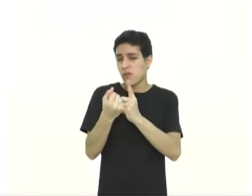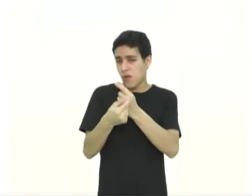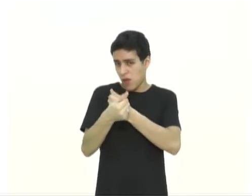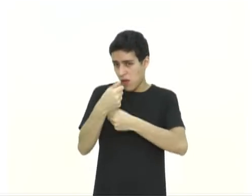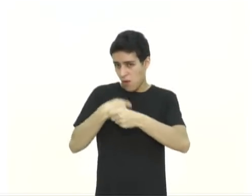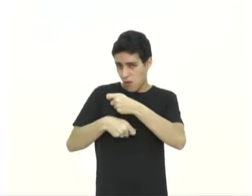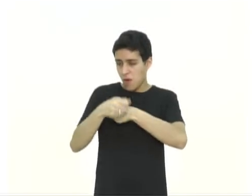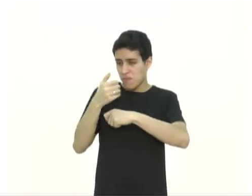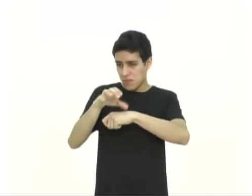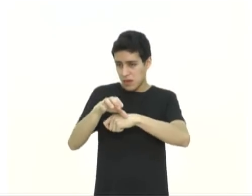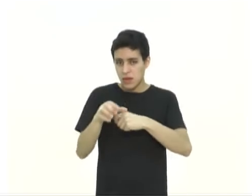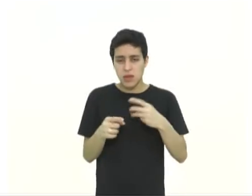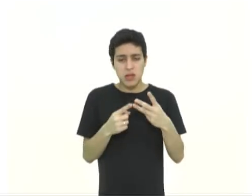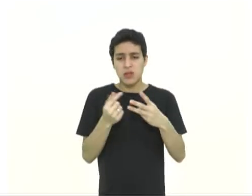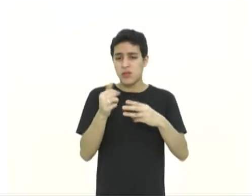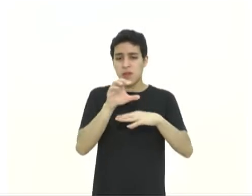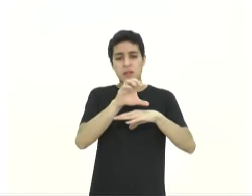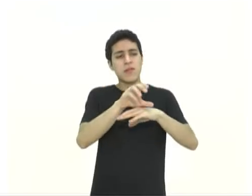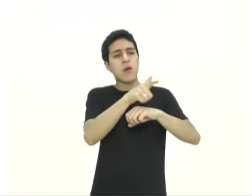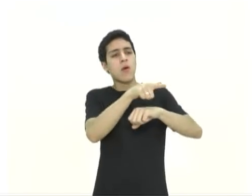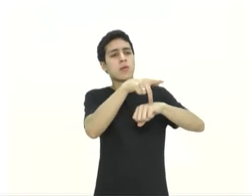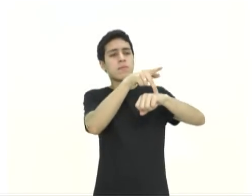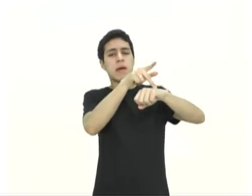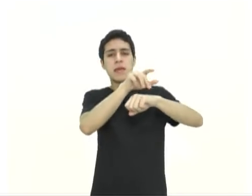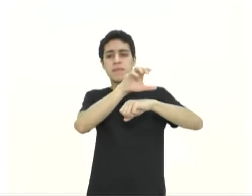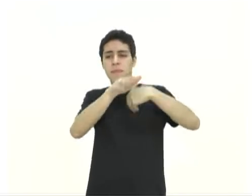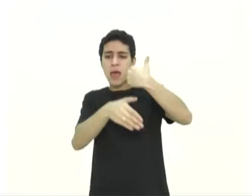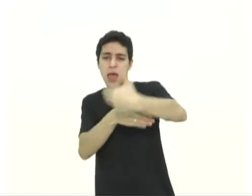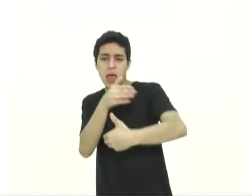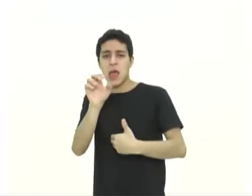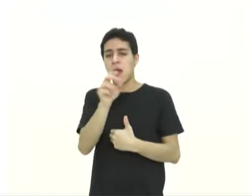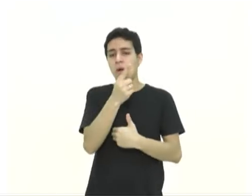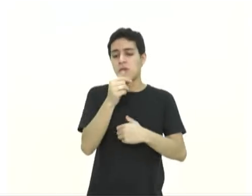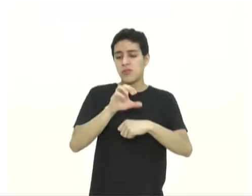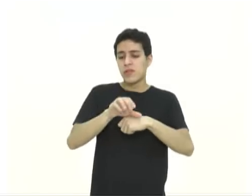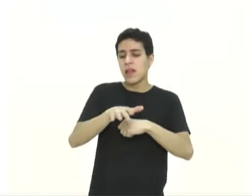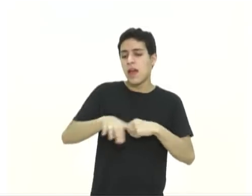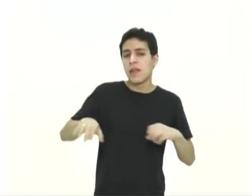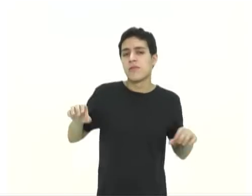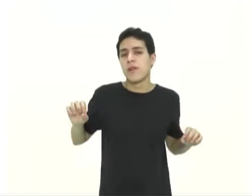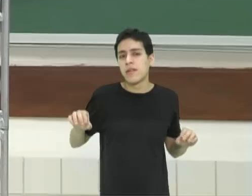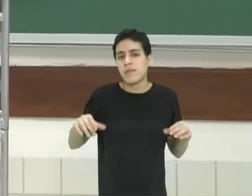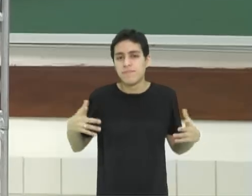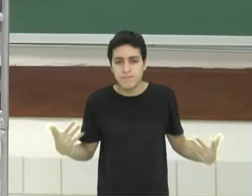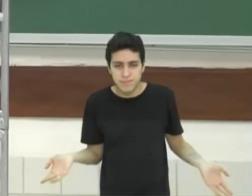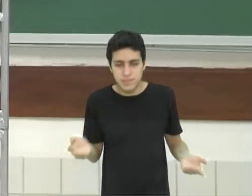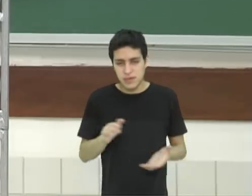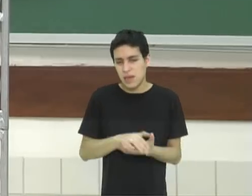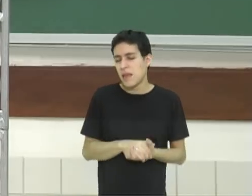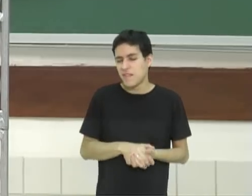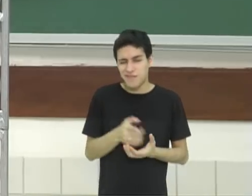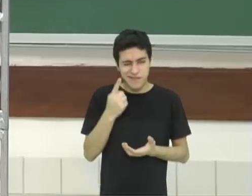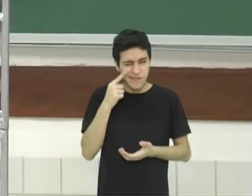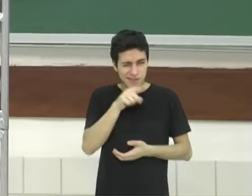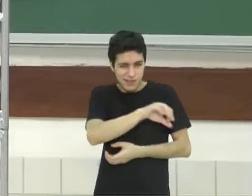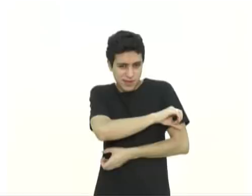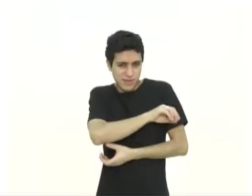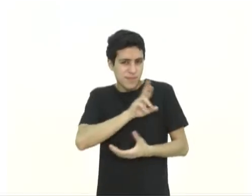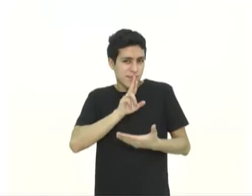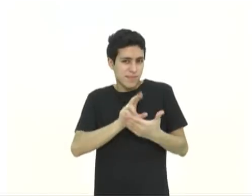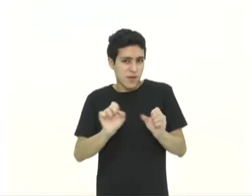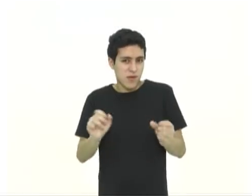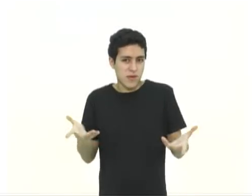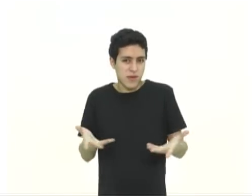socioeconômicos, investimentos internacionais ou investimentos na educação. Vai lá, nono ano, com vocês.